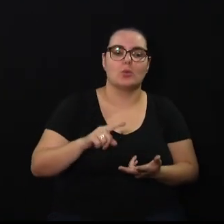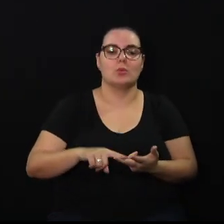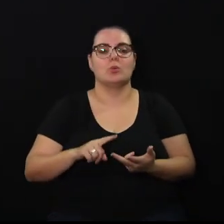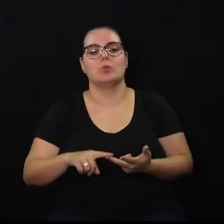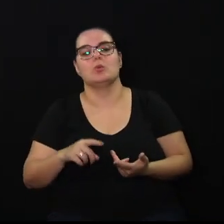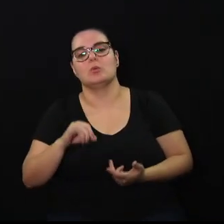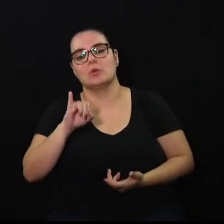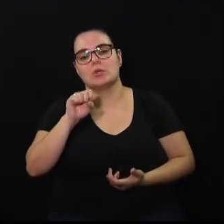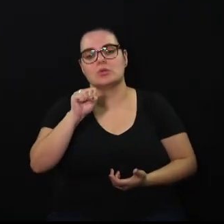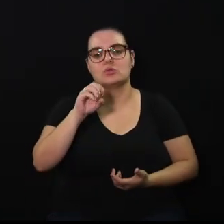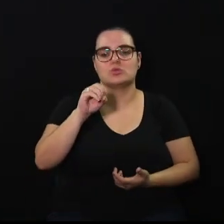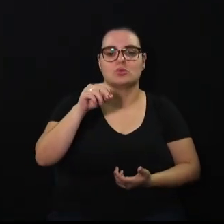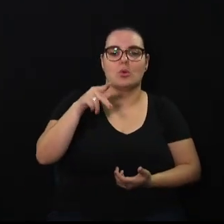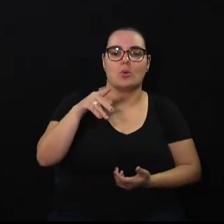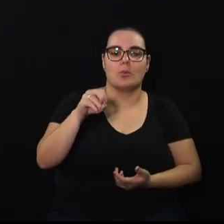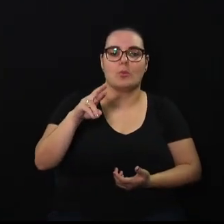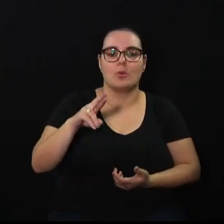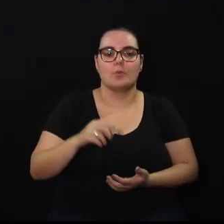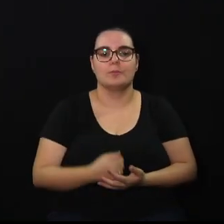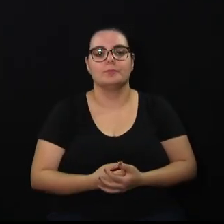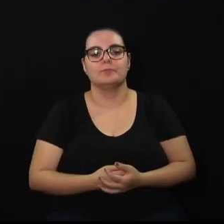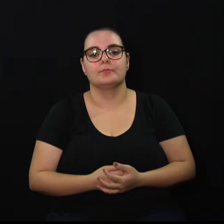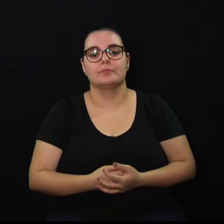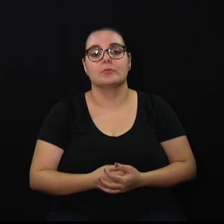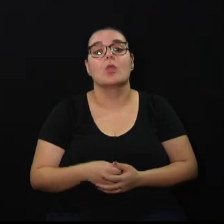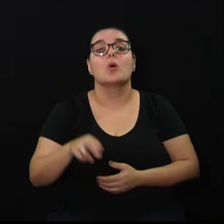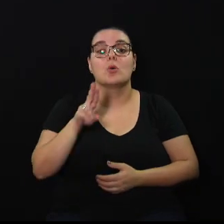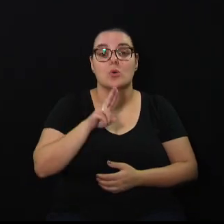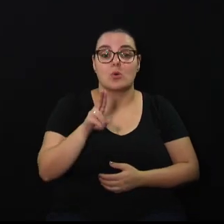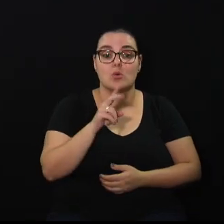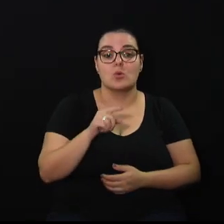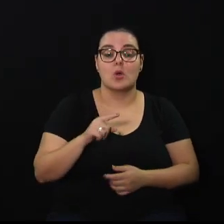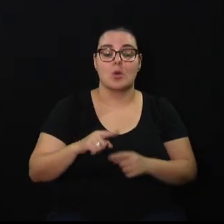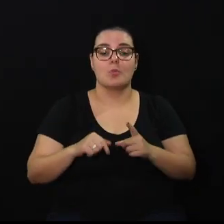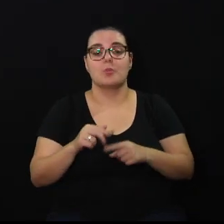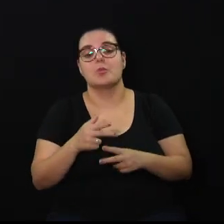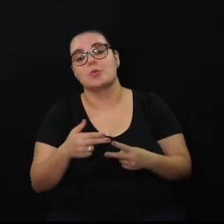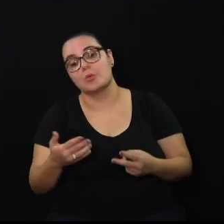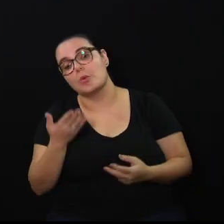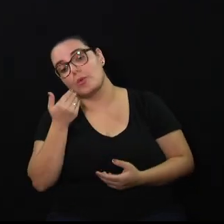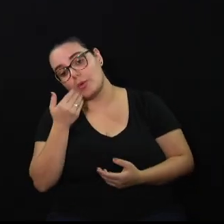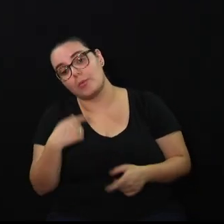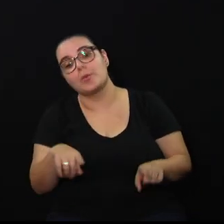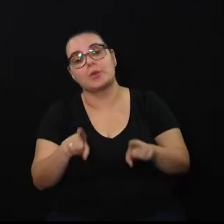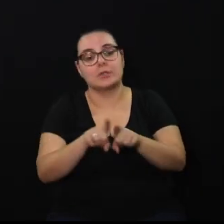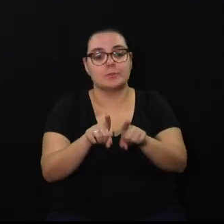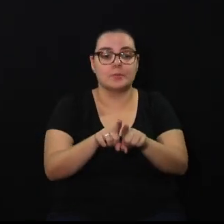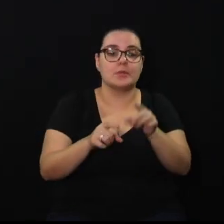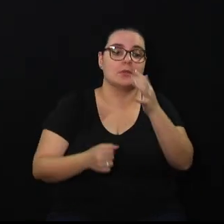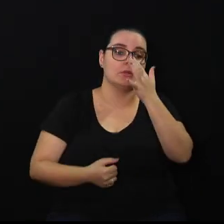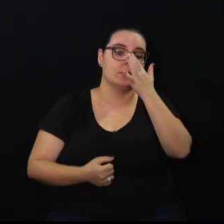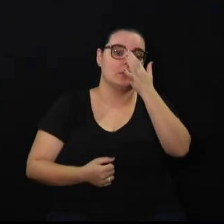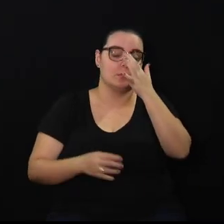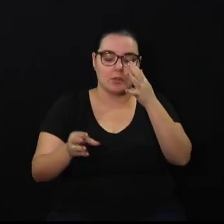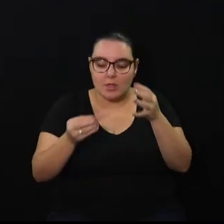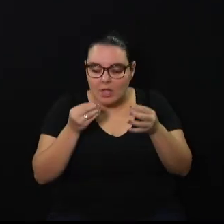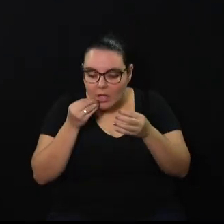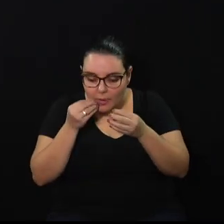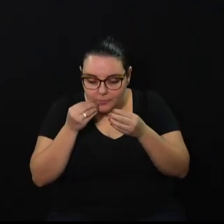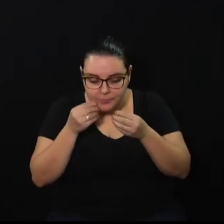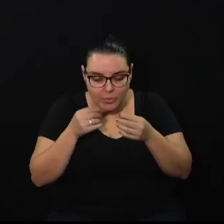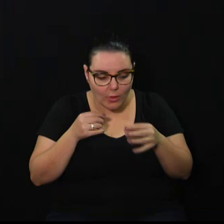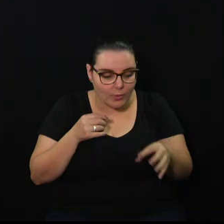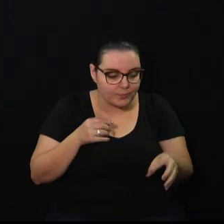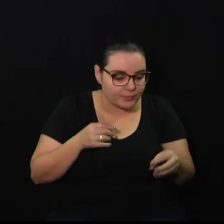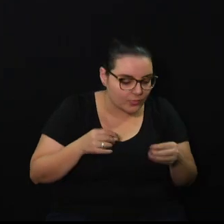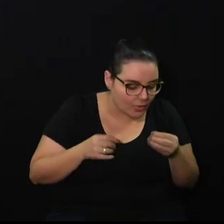gosto muito de usar produtos alimentícios devido também essa necessidade oral que eles têm de